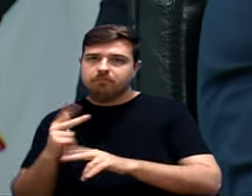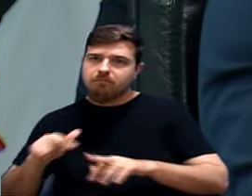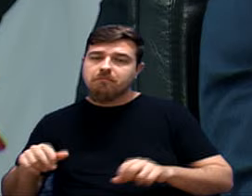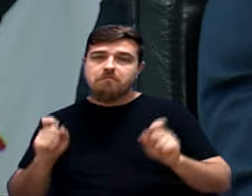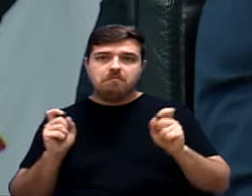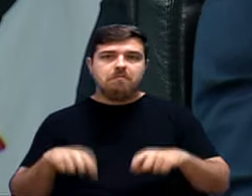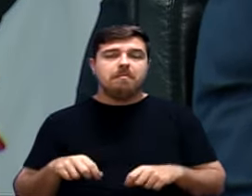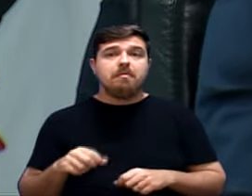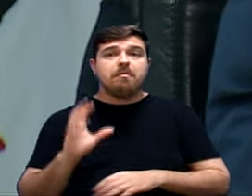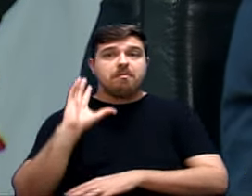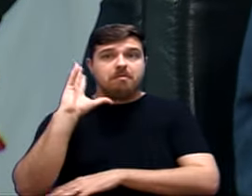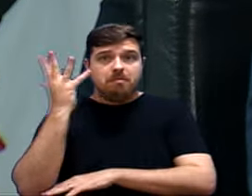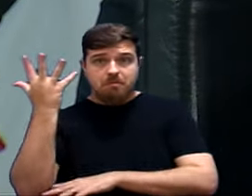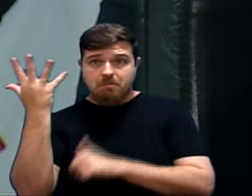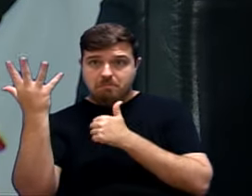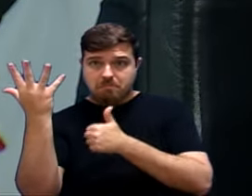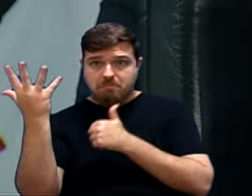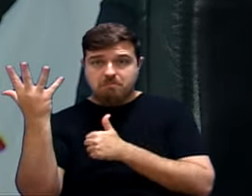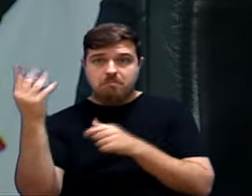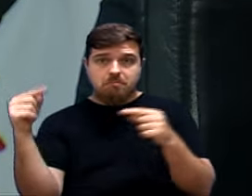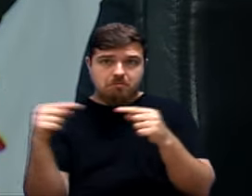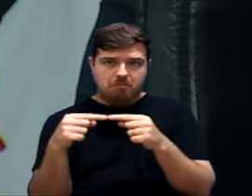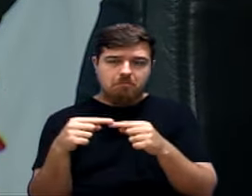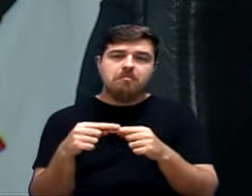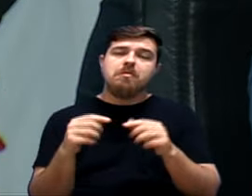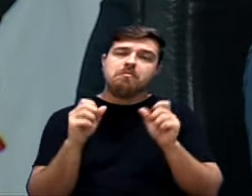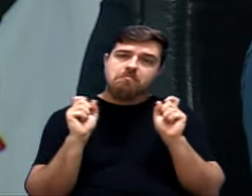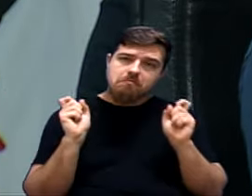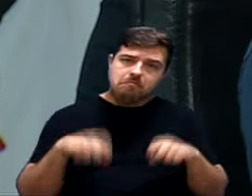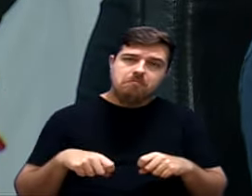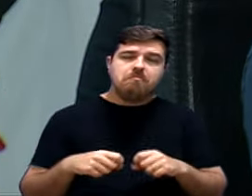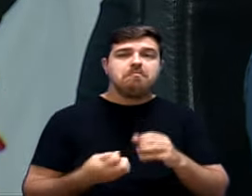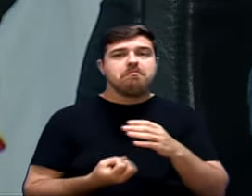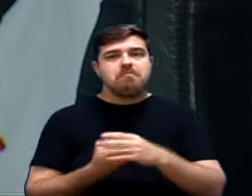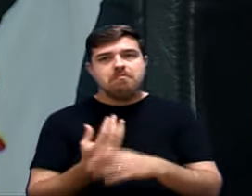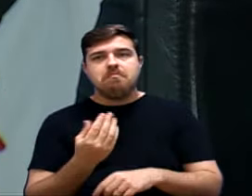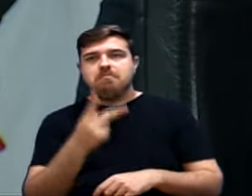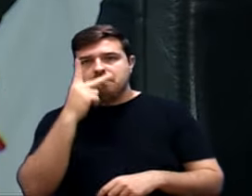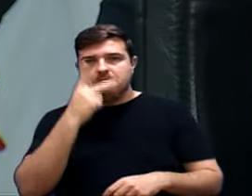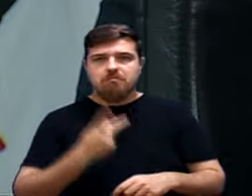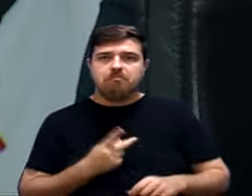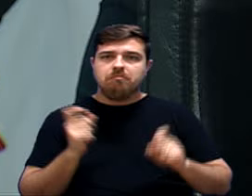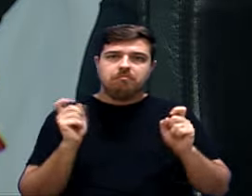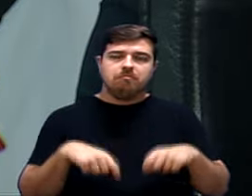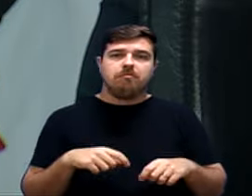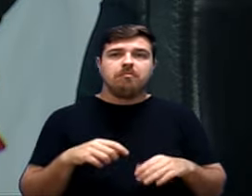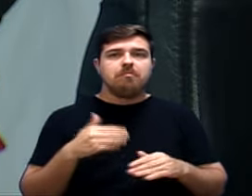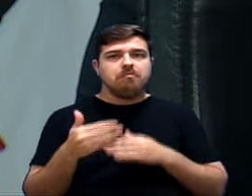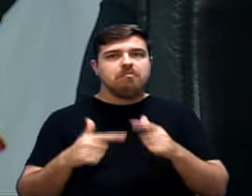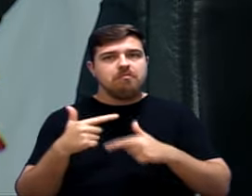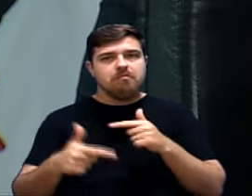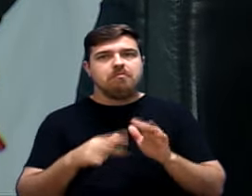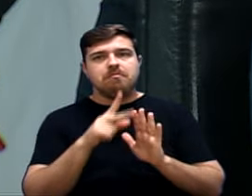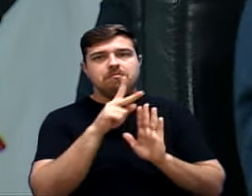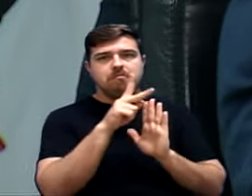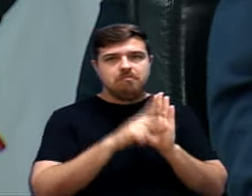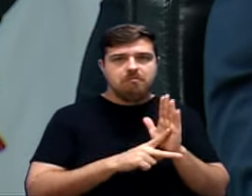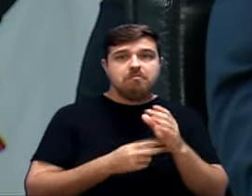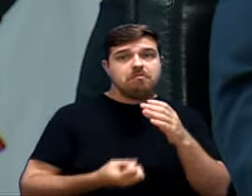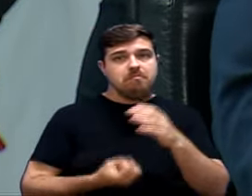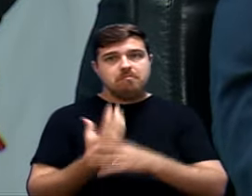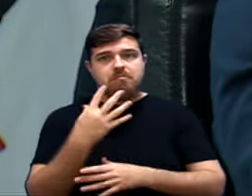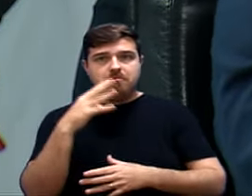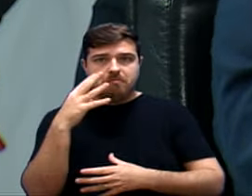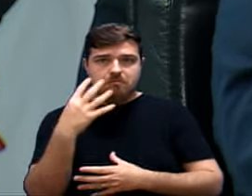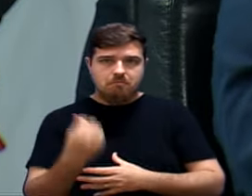e ambientalmente sustentáveis eh nós vamos trabalhar fazer de o possível para aprovar esse projeto na Câmara e Gostaríamos também que o Executivo abraçasse